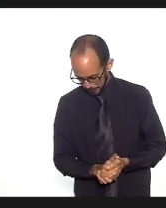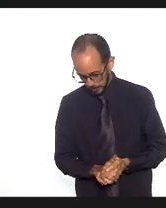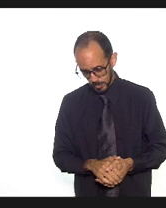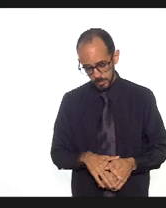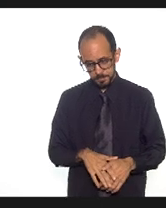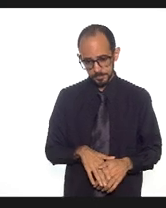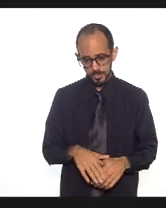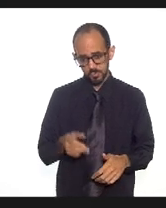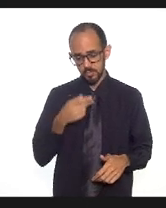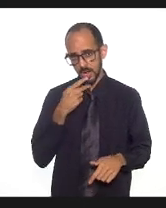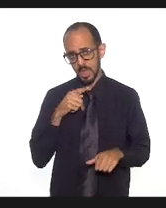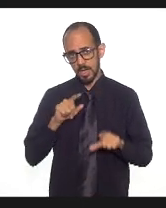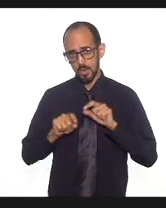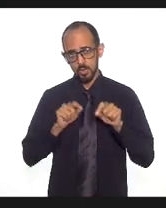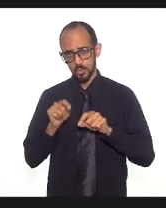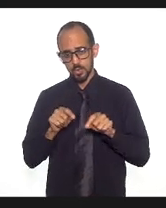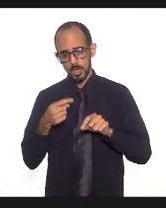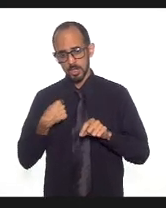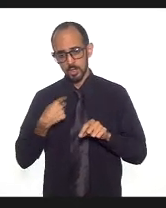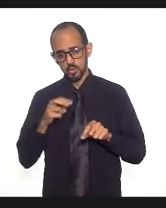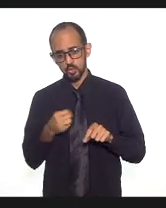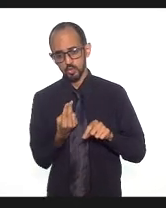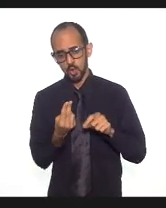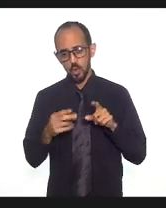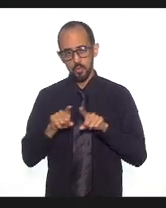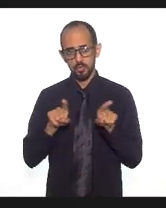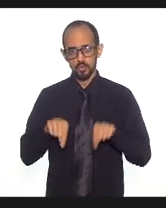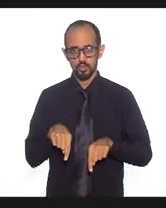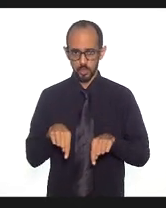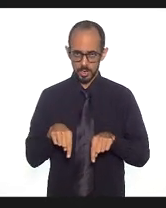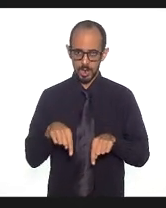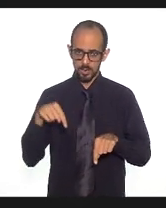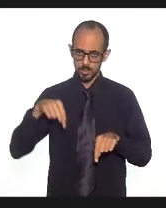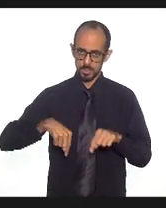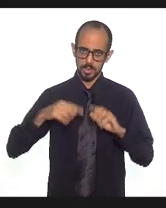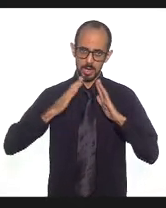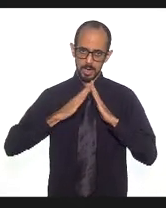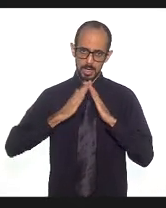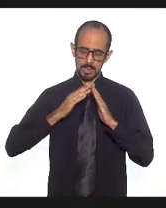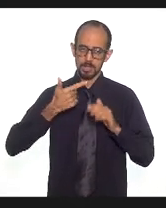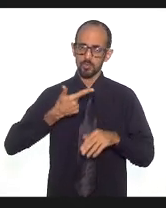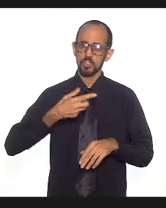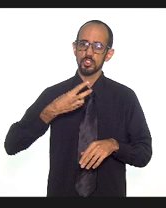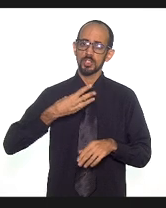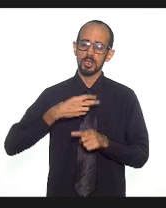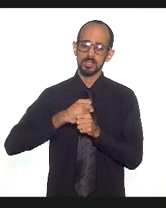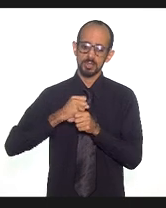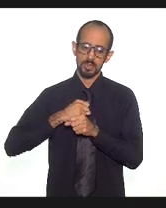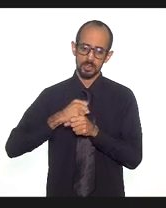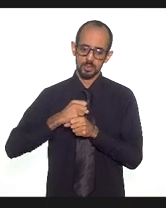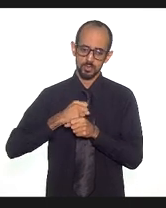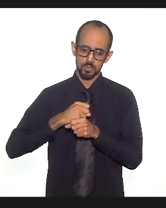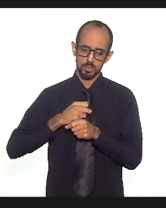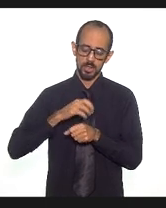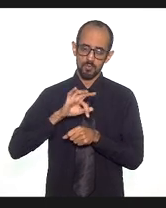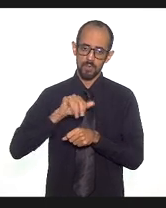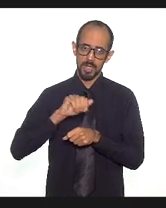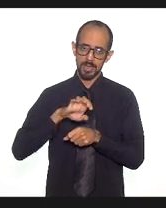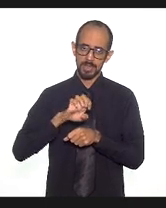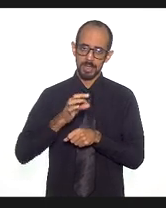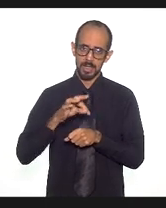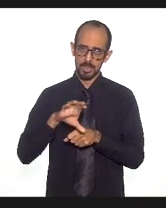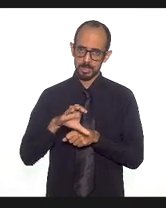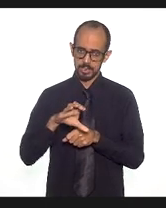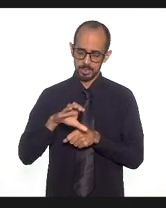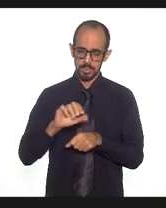dizer que sou servidor da casa, né? Sou um servidor de carreira já há 23 anos, oriundo da rede FITEC,